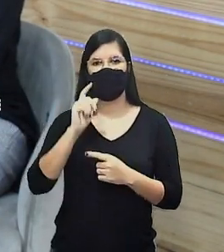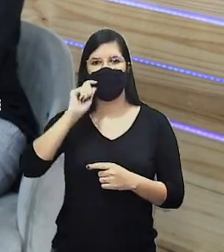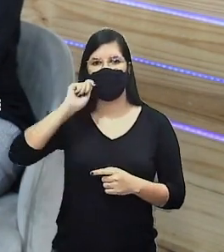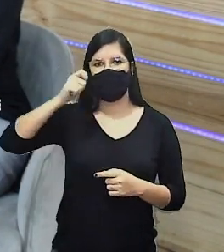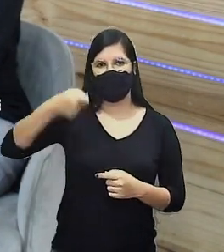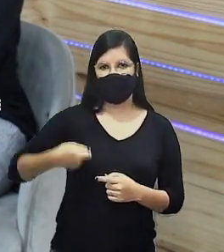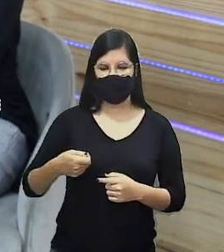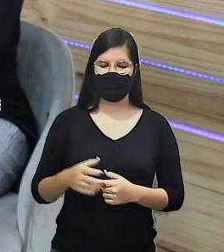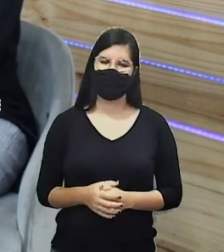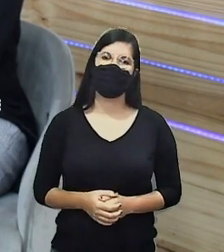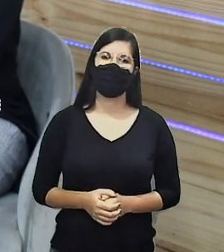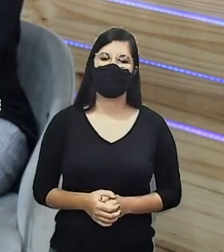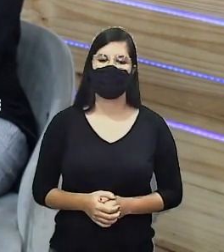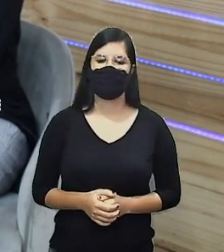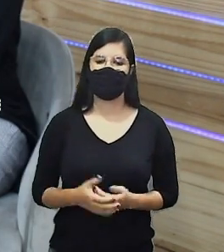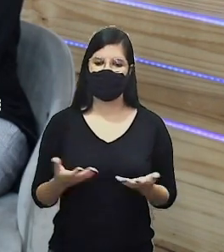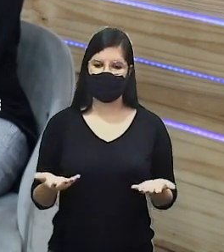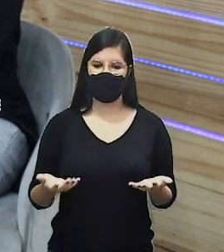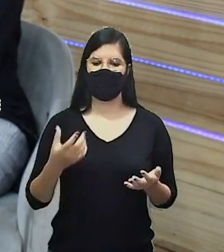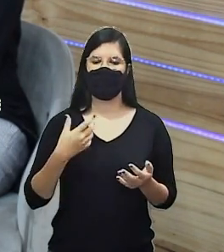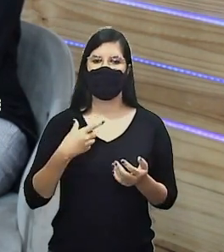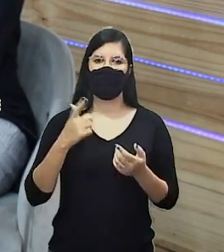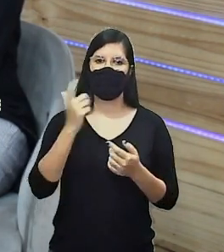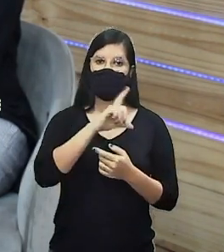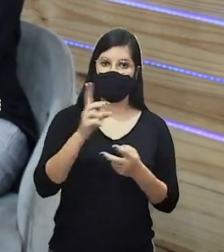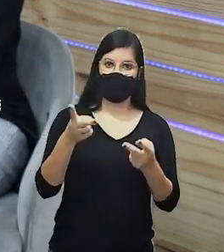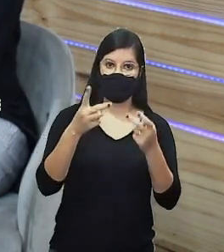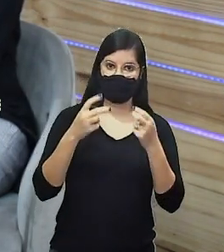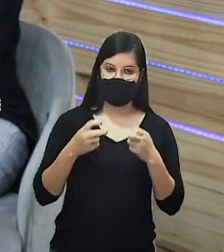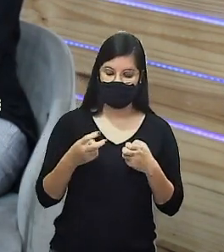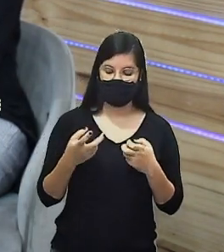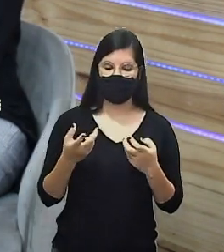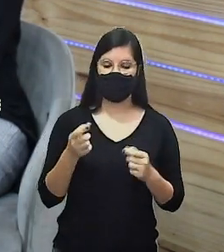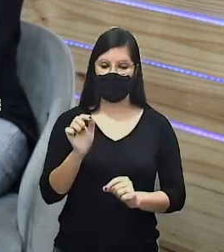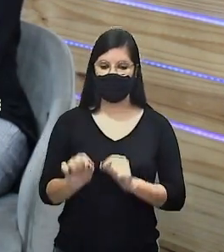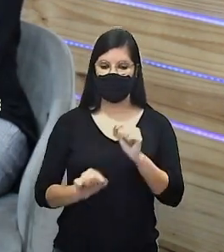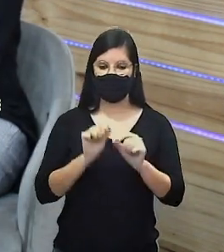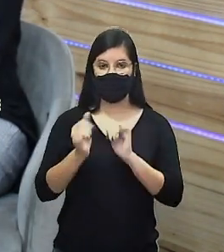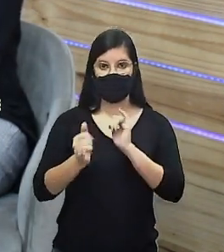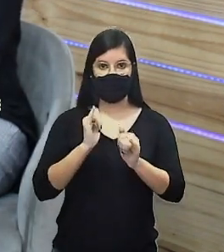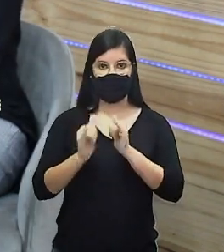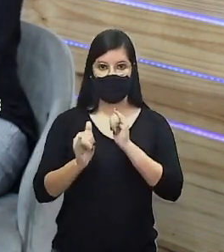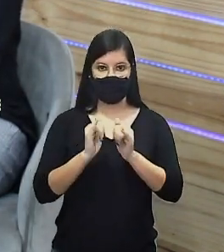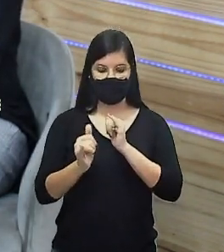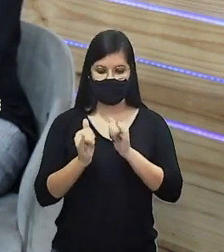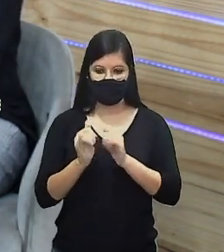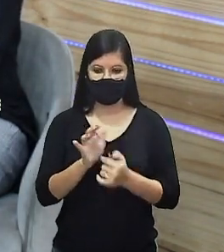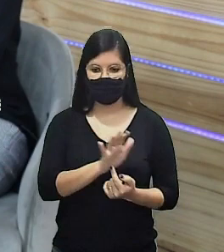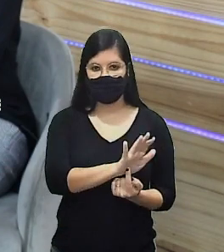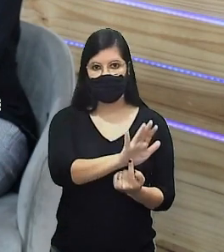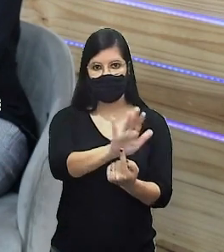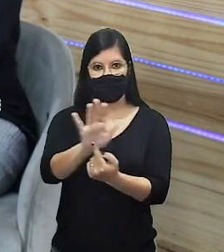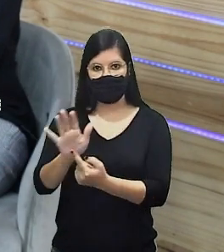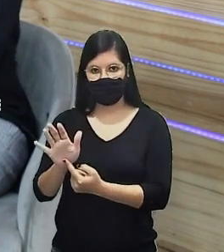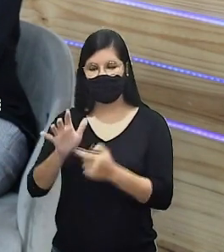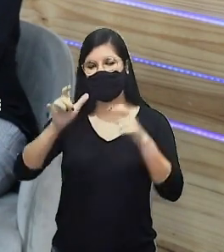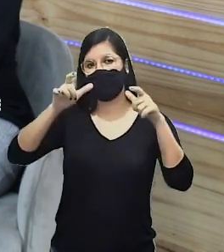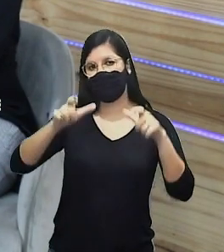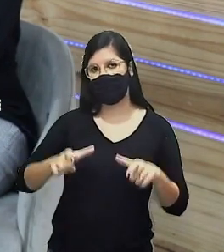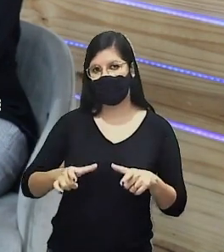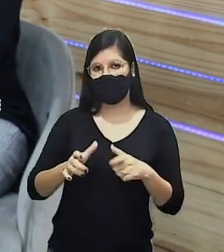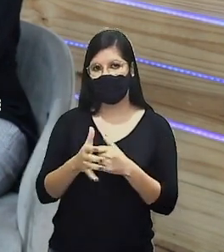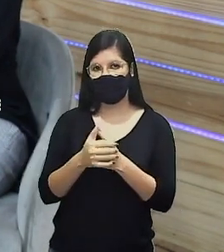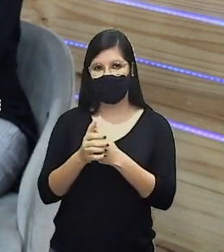Ucrânia. Ucrânia. Né? E assim a gente também consegue perceber, né, que a internet ela não se apresenta como um local